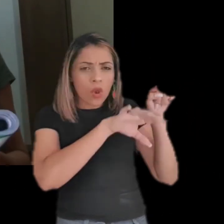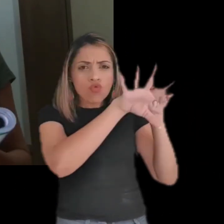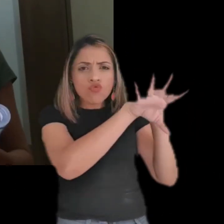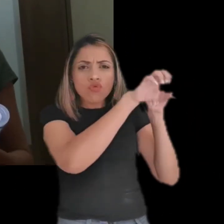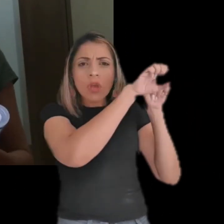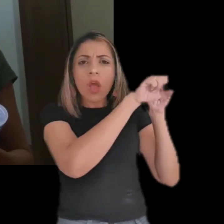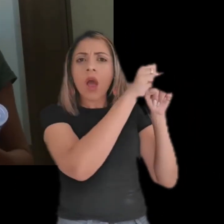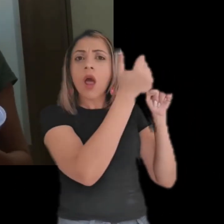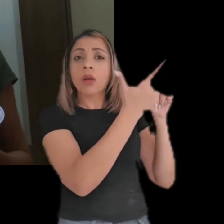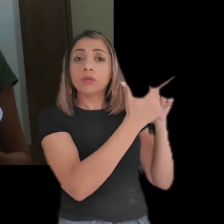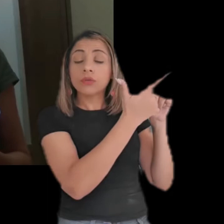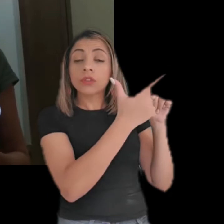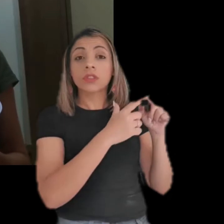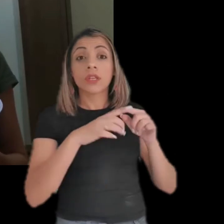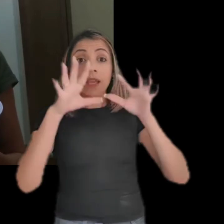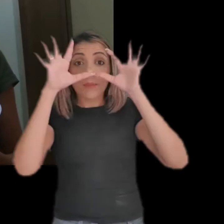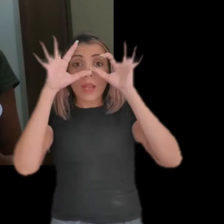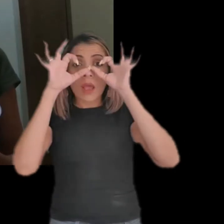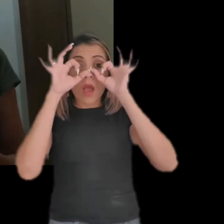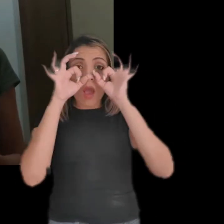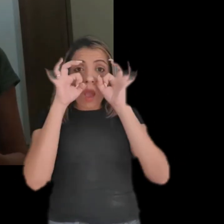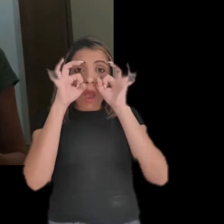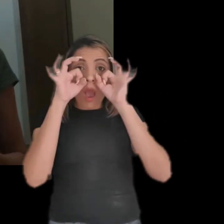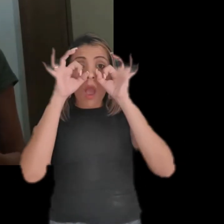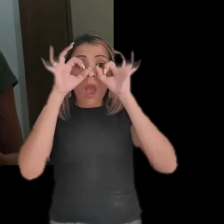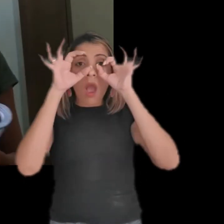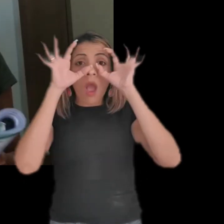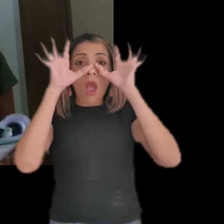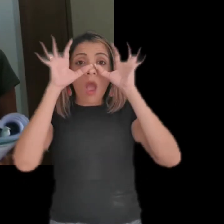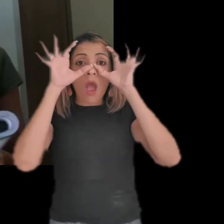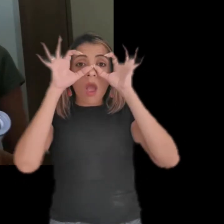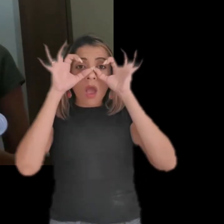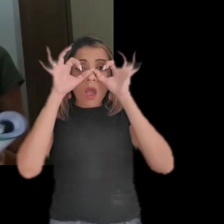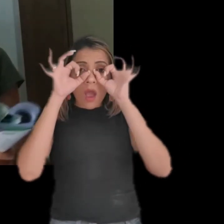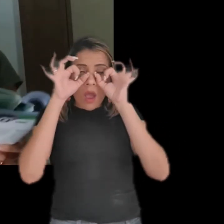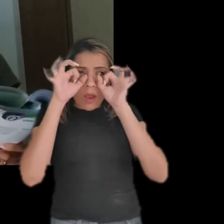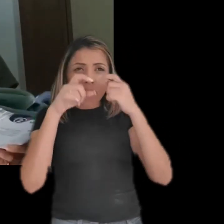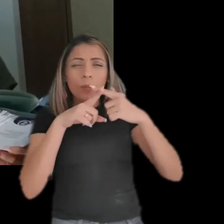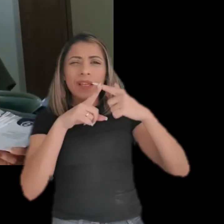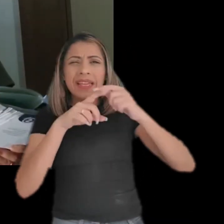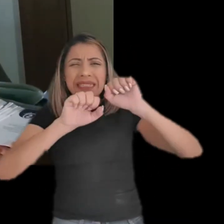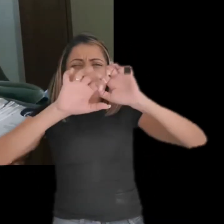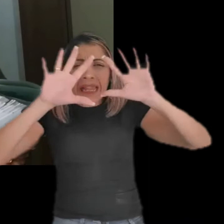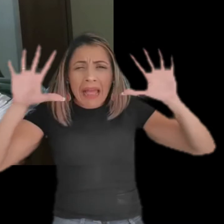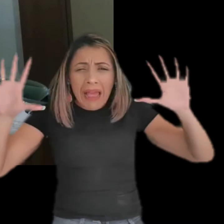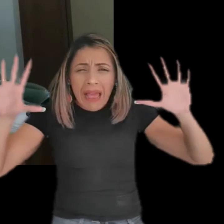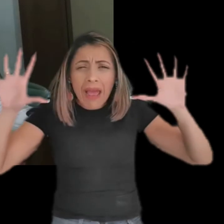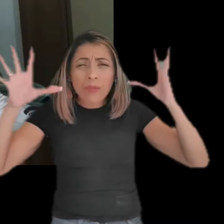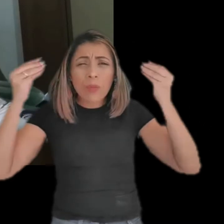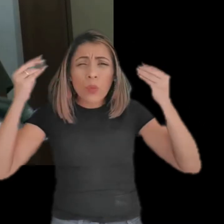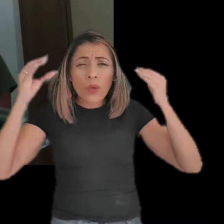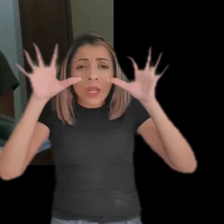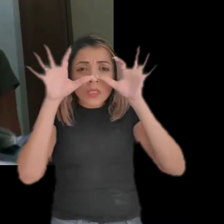luz. E a pupila, ela se abre e fecha de acordo com a luminosidade. Então, tem até um